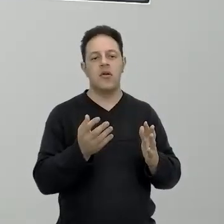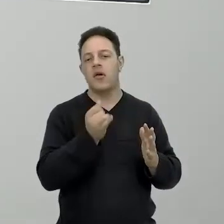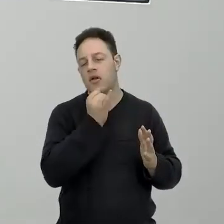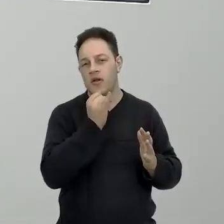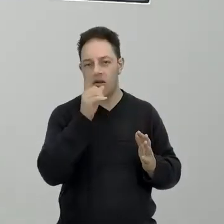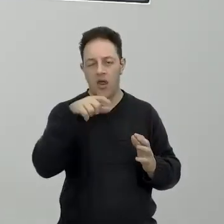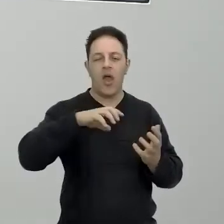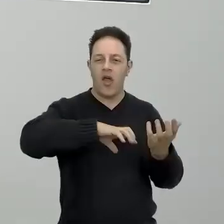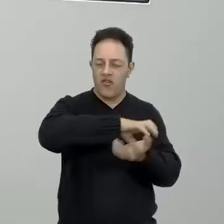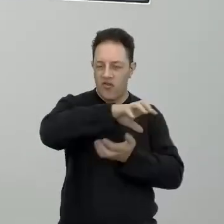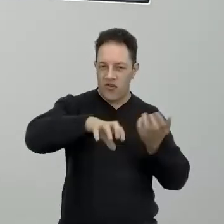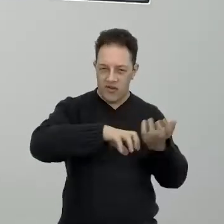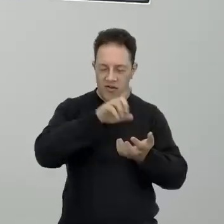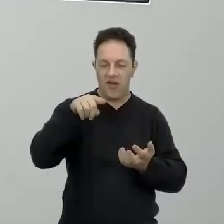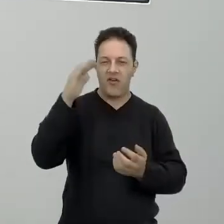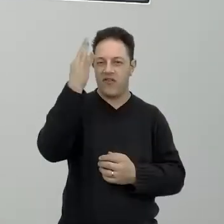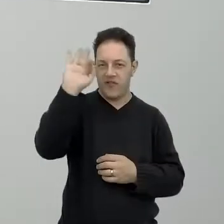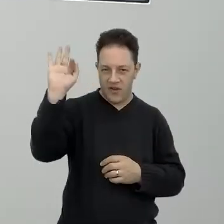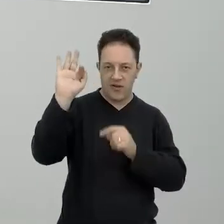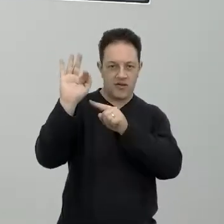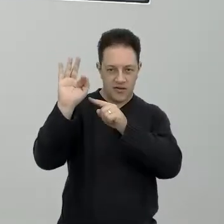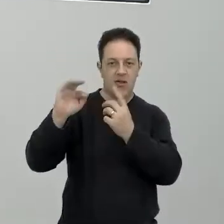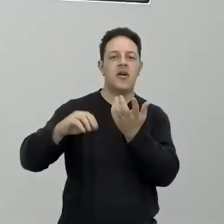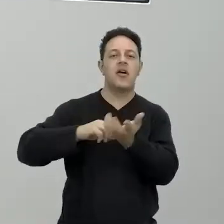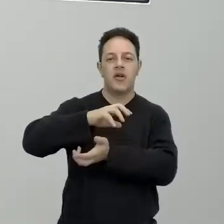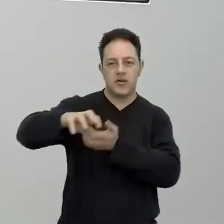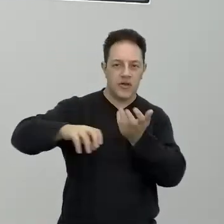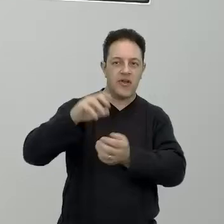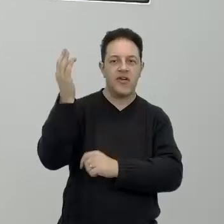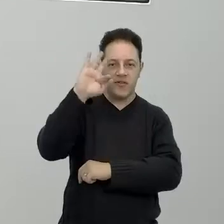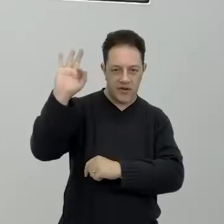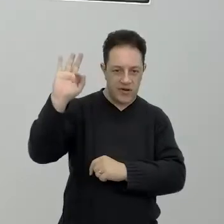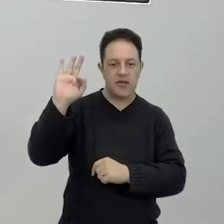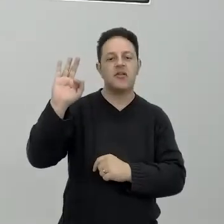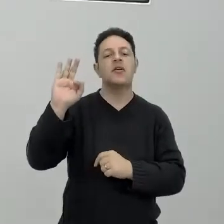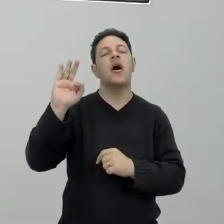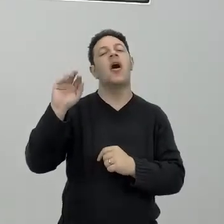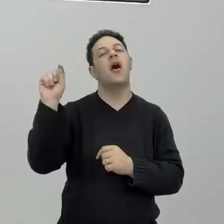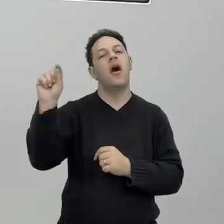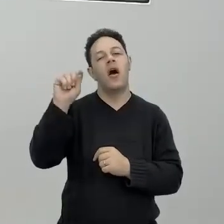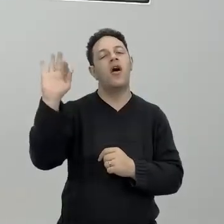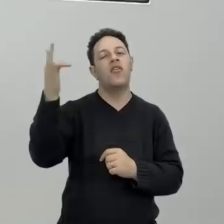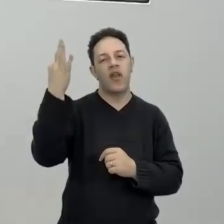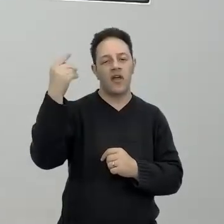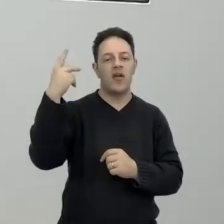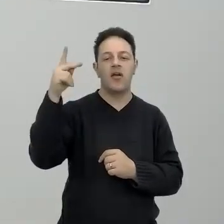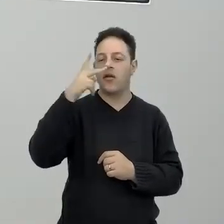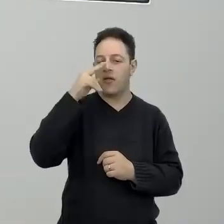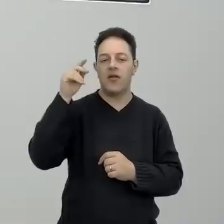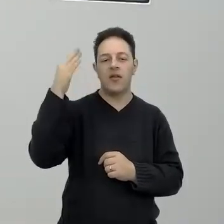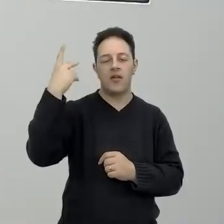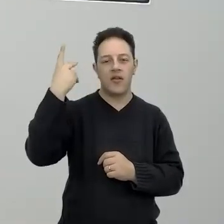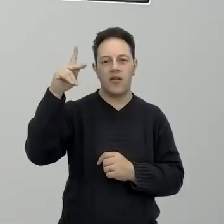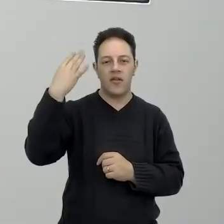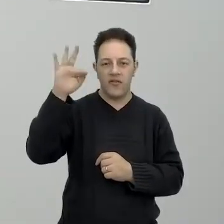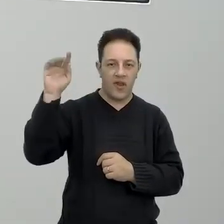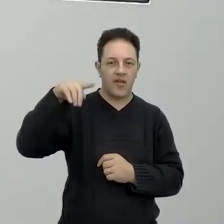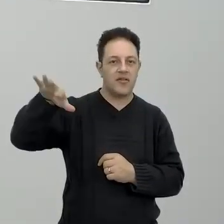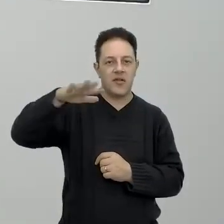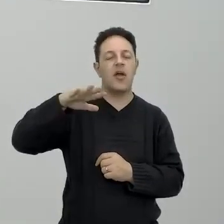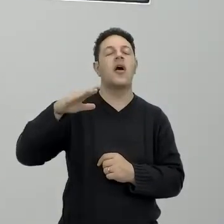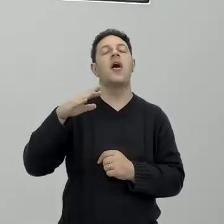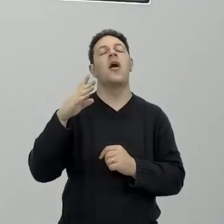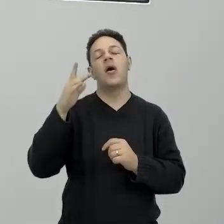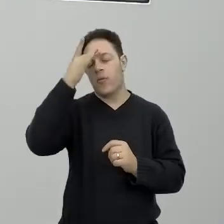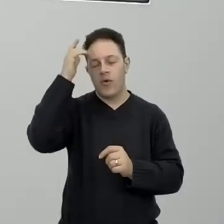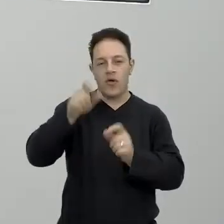exemplo a Revolução Francesa, que era uma revolução feita por pessoas brancas, né, da Europa, etc., etc., ele